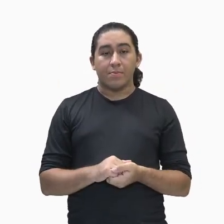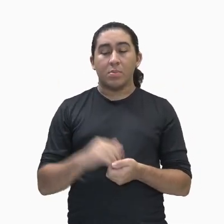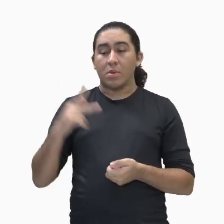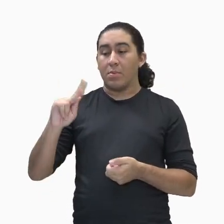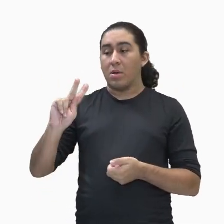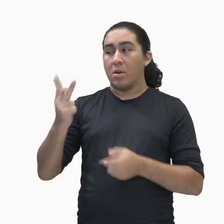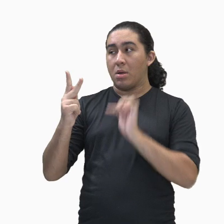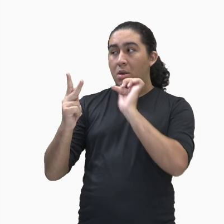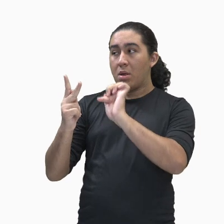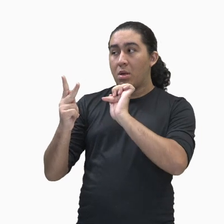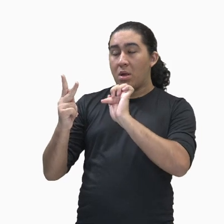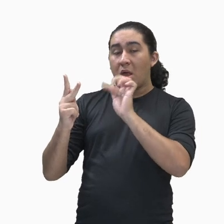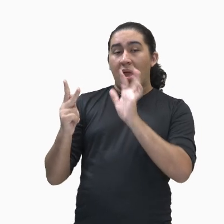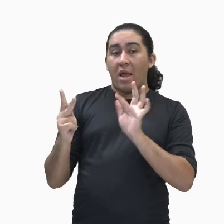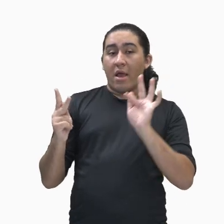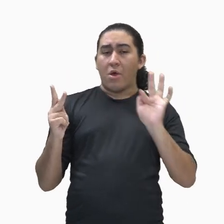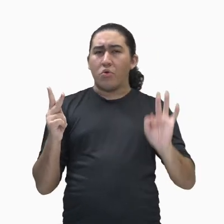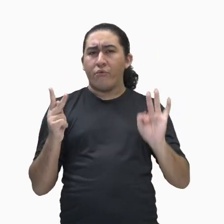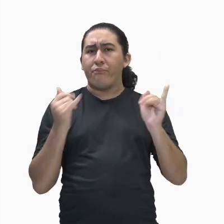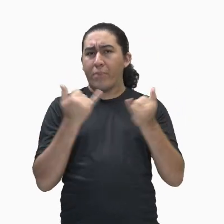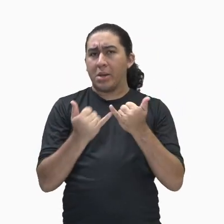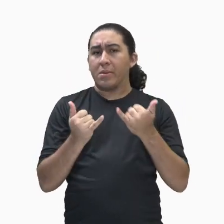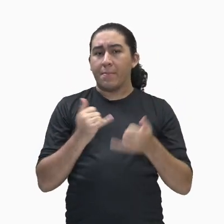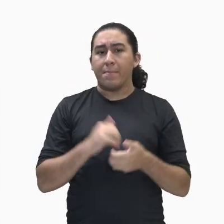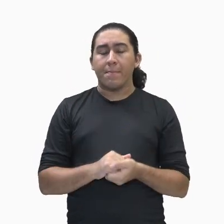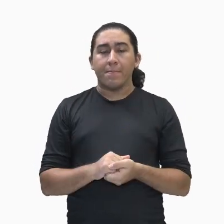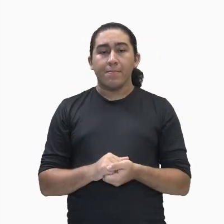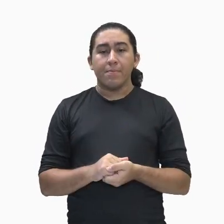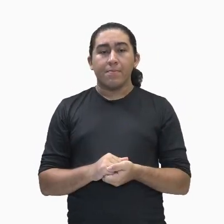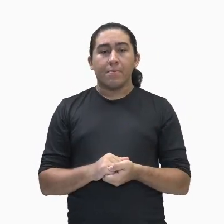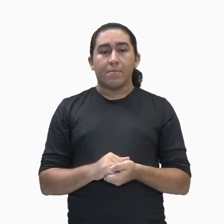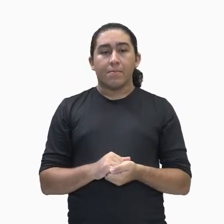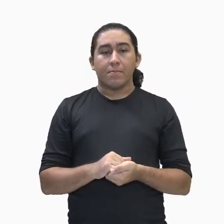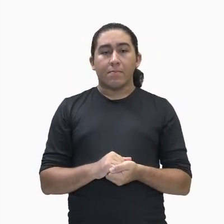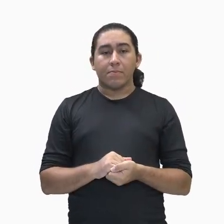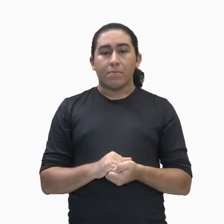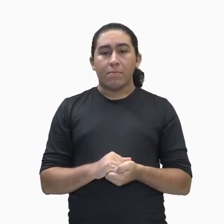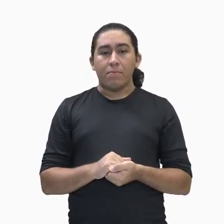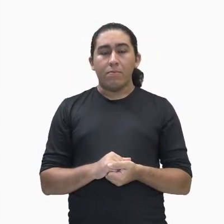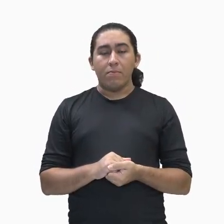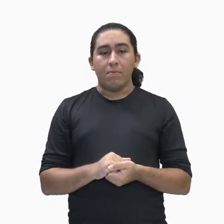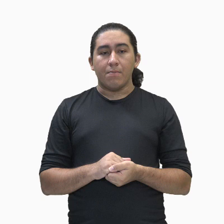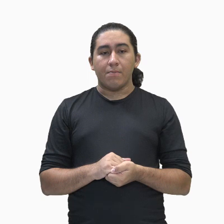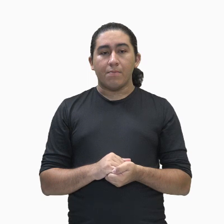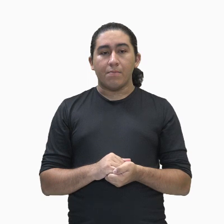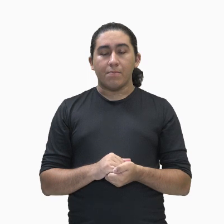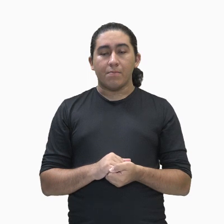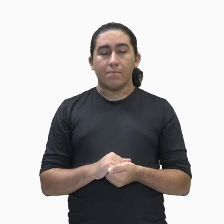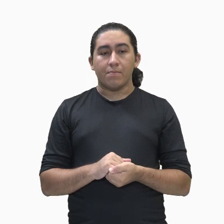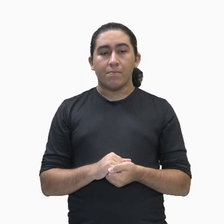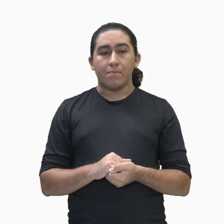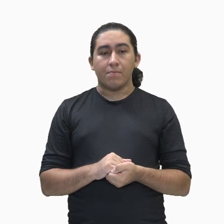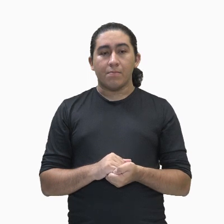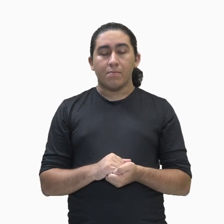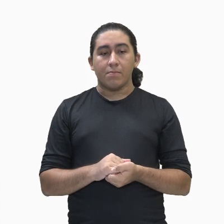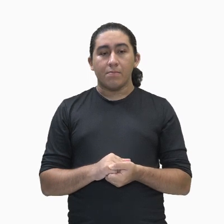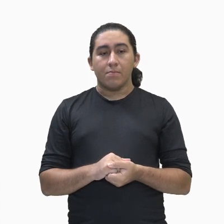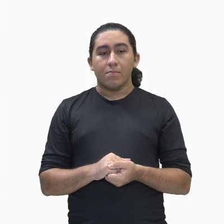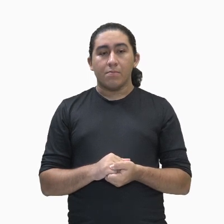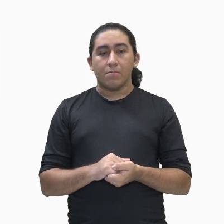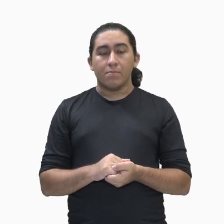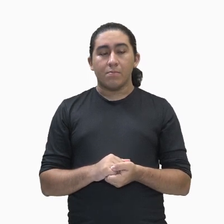relação deles com o Ark e a Lilibet, que são os filhinhos do príncipe Harry?